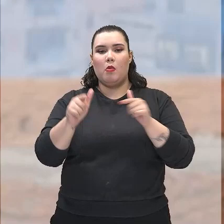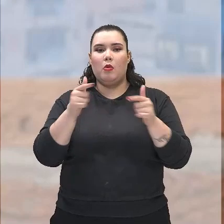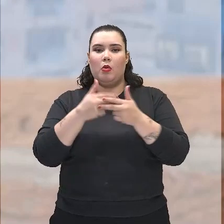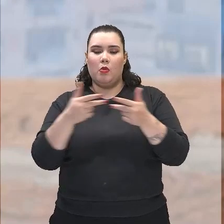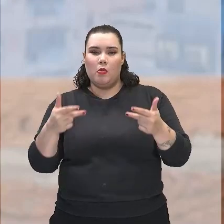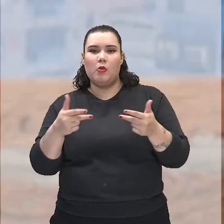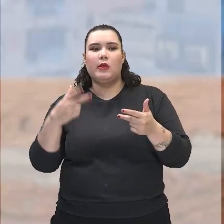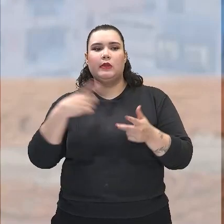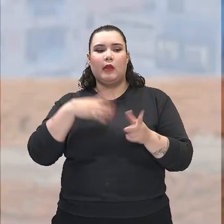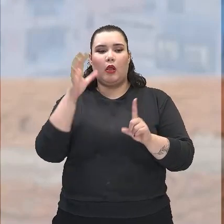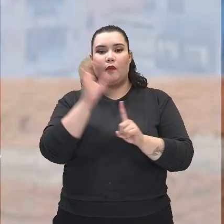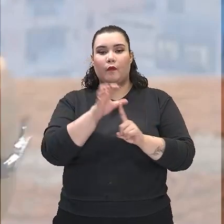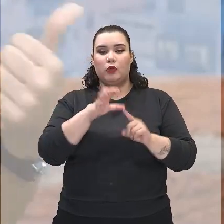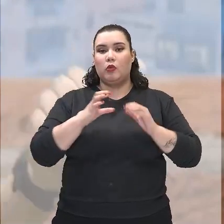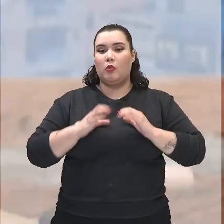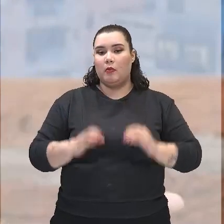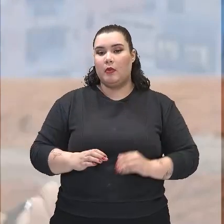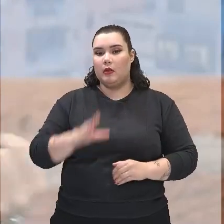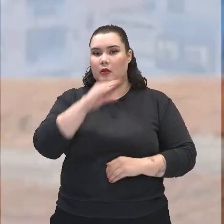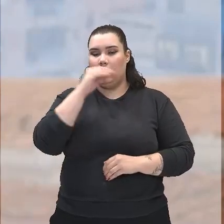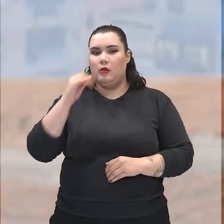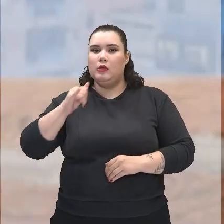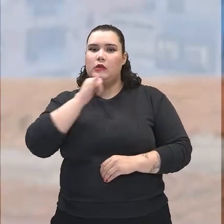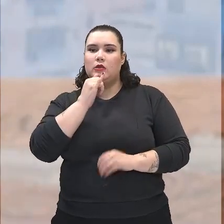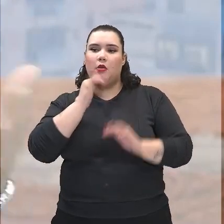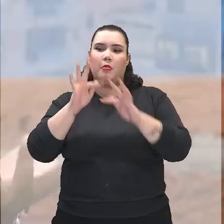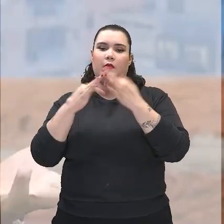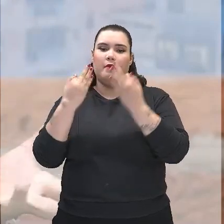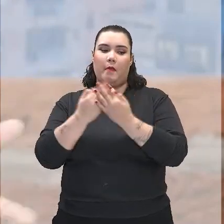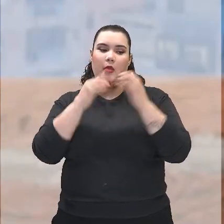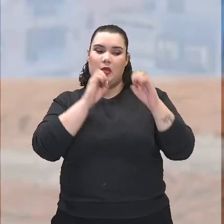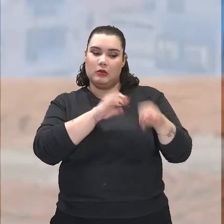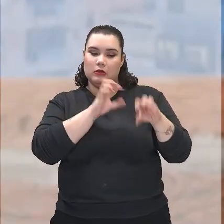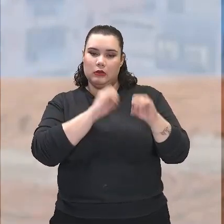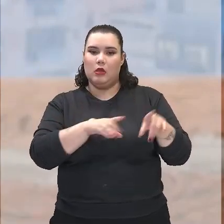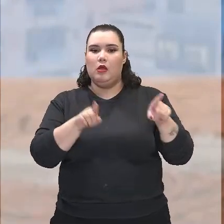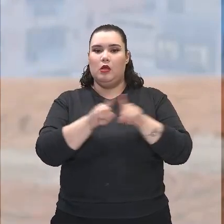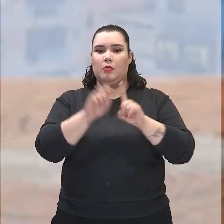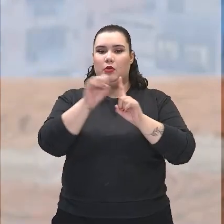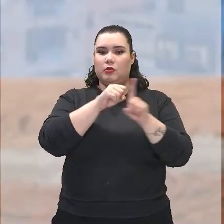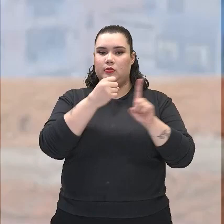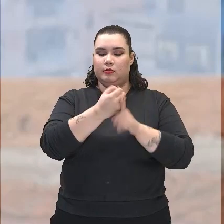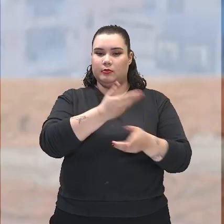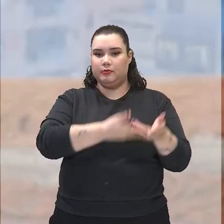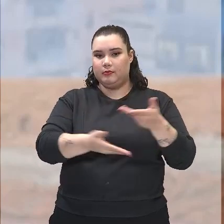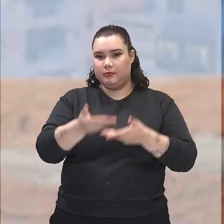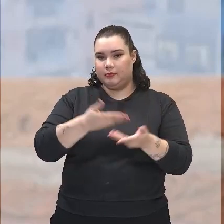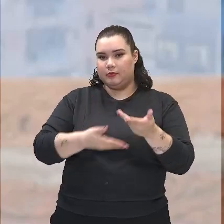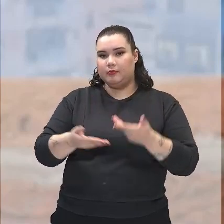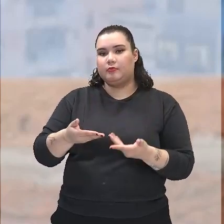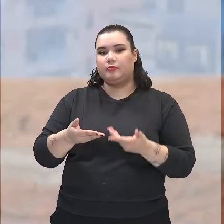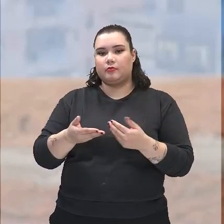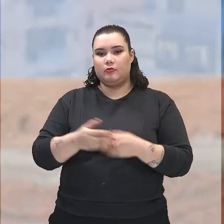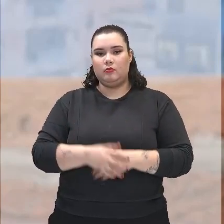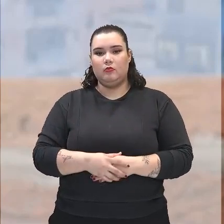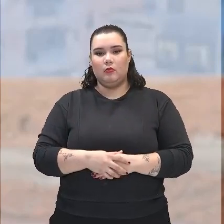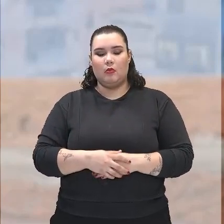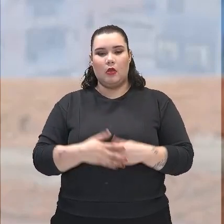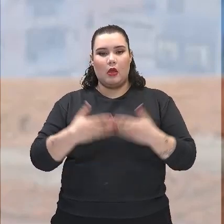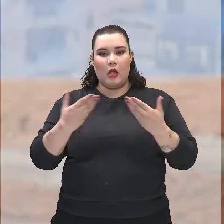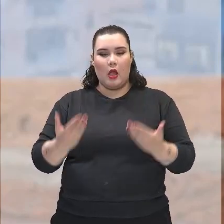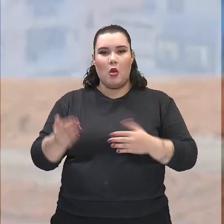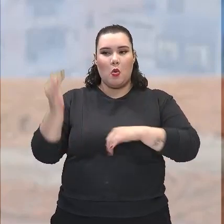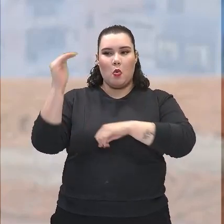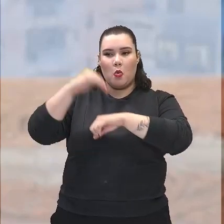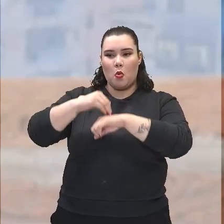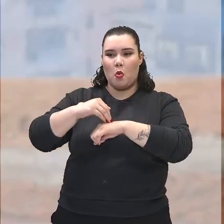o comportamento de uma criança, como educação familiar e a própria interação social. Culpar exclusivamente